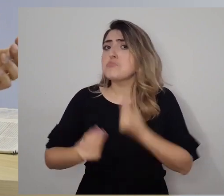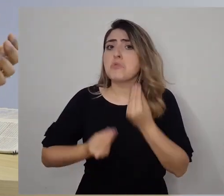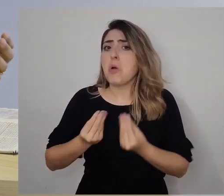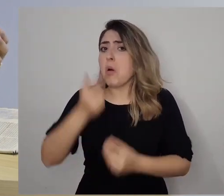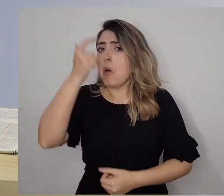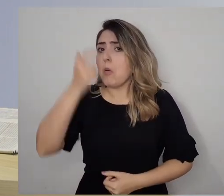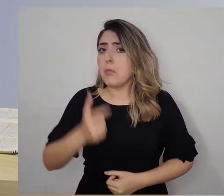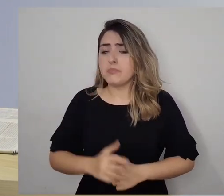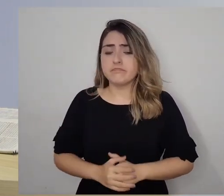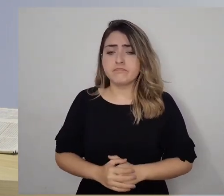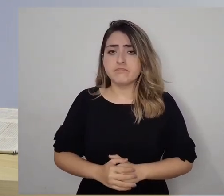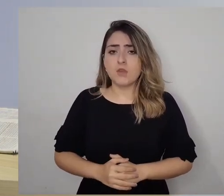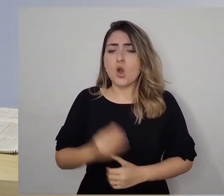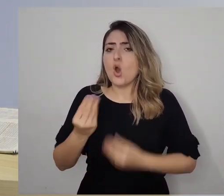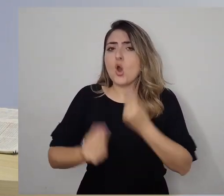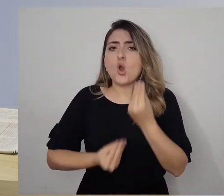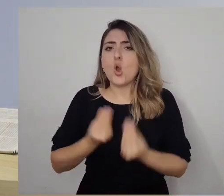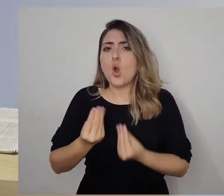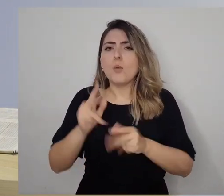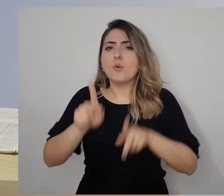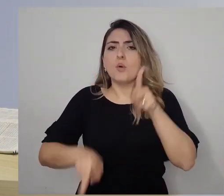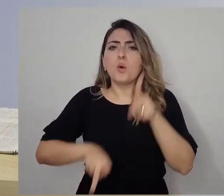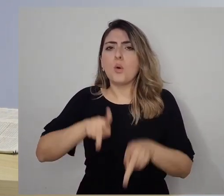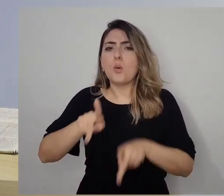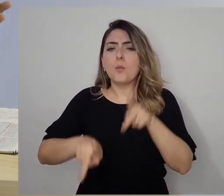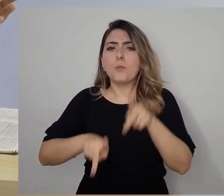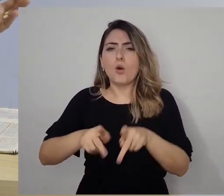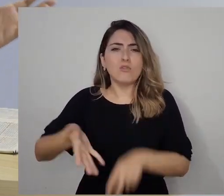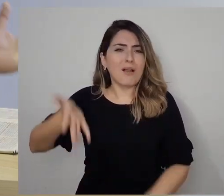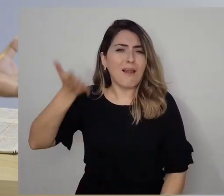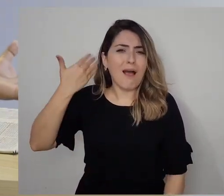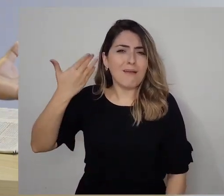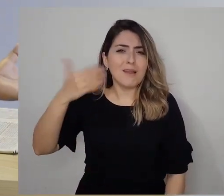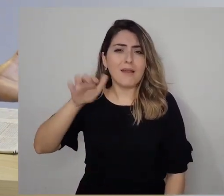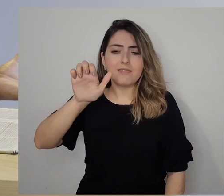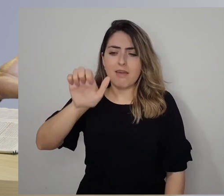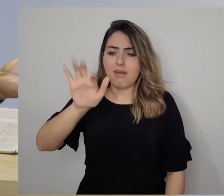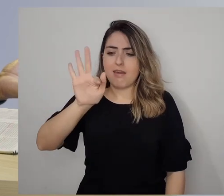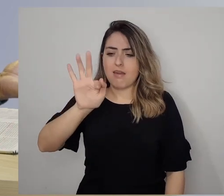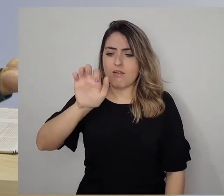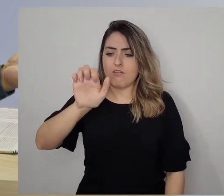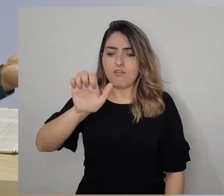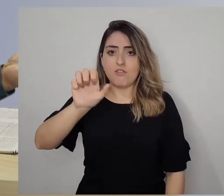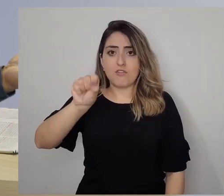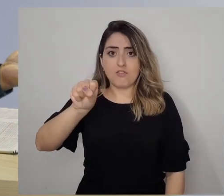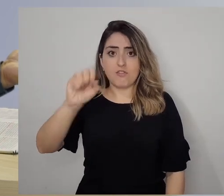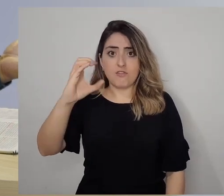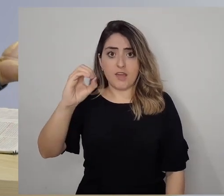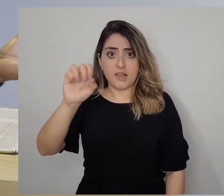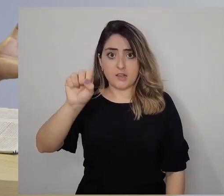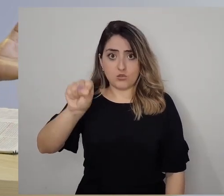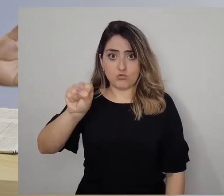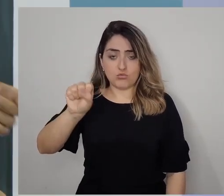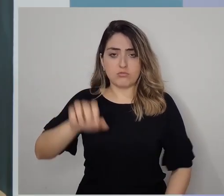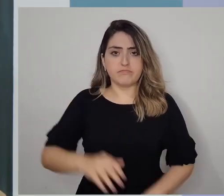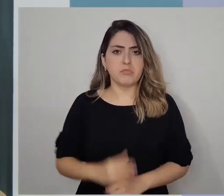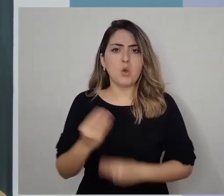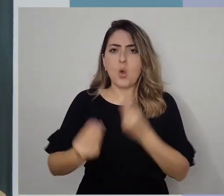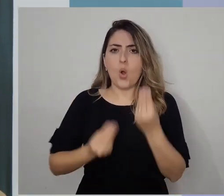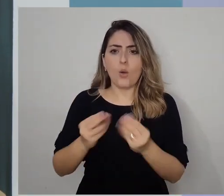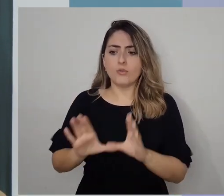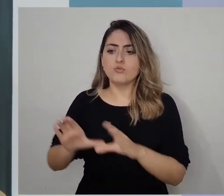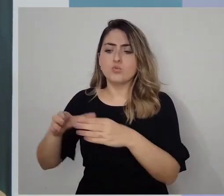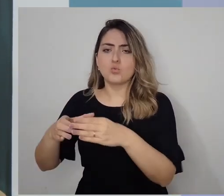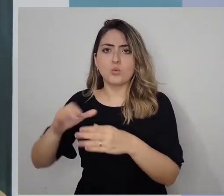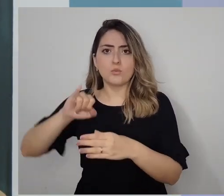é que viviam os efésios? Tanto os efésios judeus quanto os efésios gentios. Aliás, Paulo em